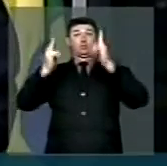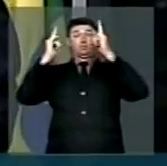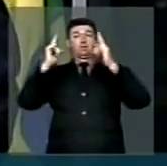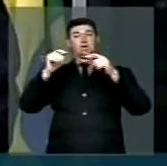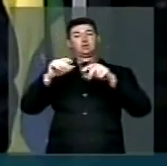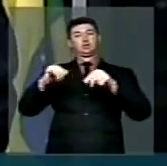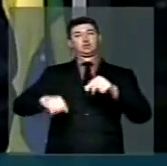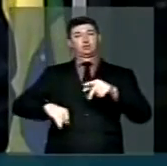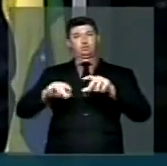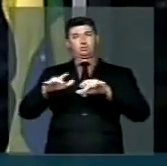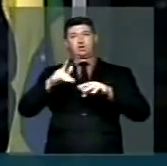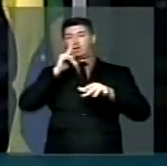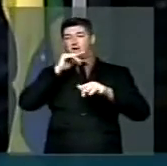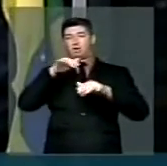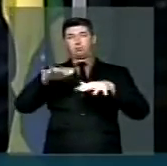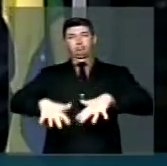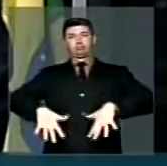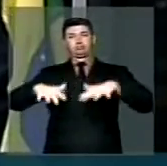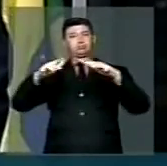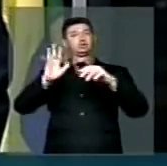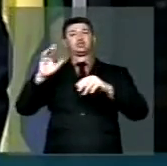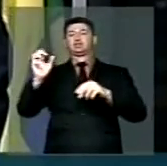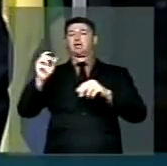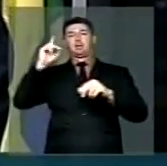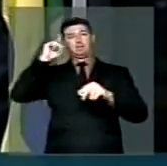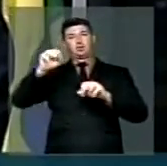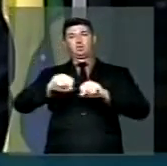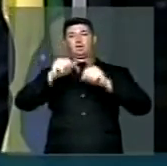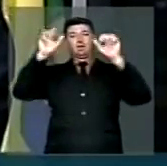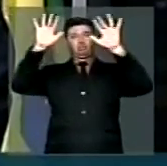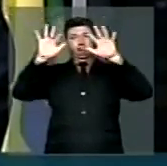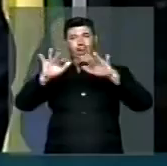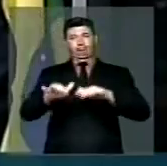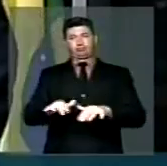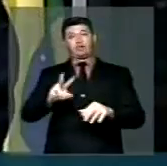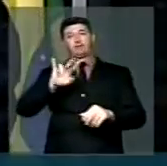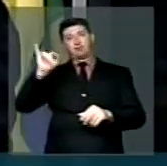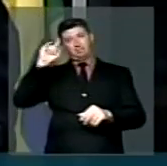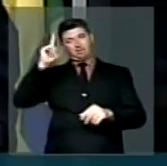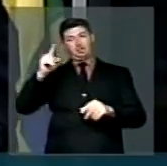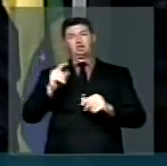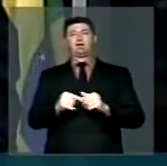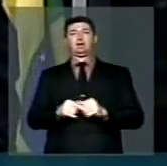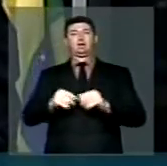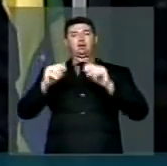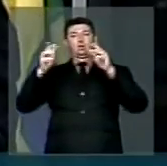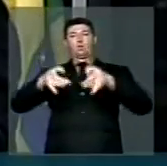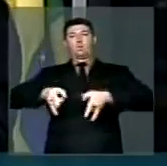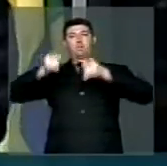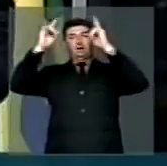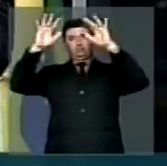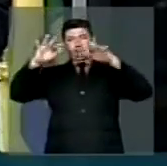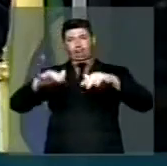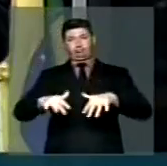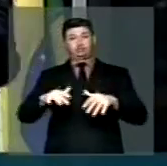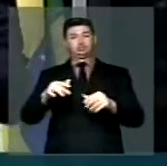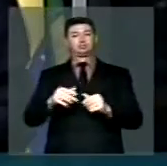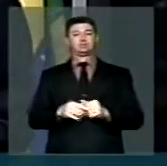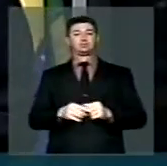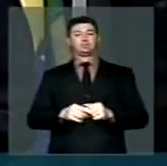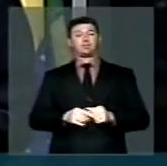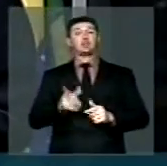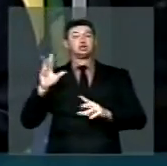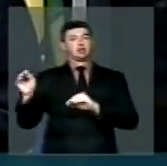e ele simplesmente está condenado. A Justiça hoje eleitoral já não pode mais ocupar o prédio, já está num outro